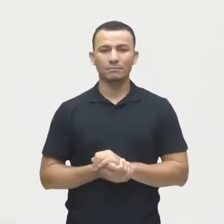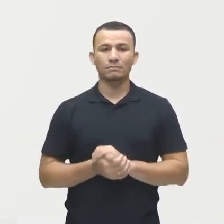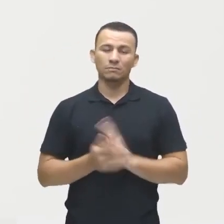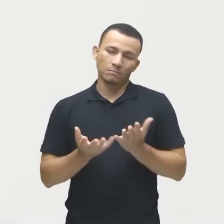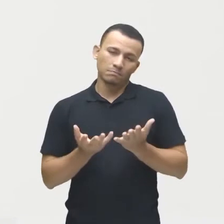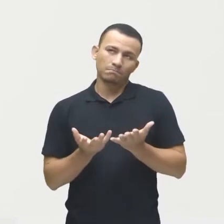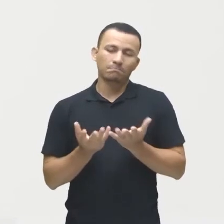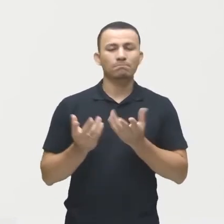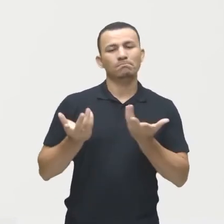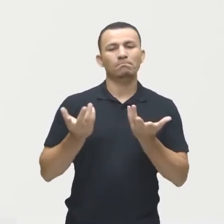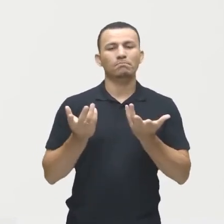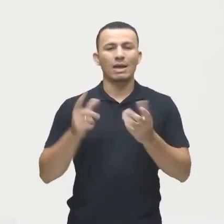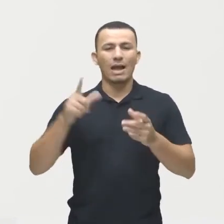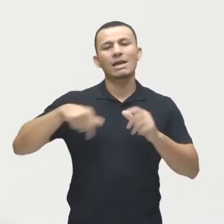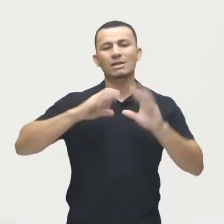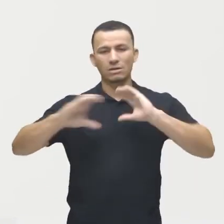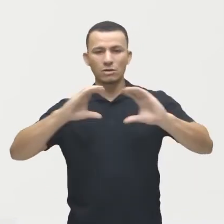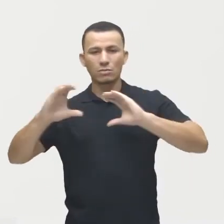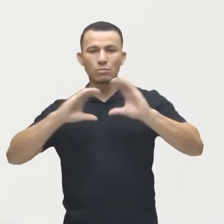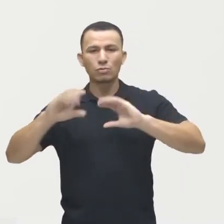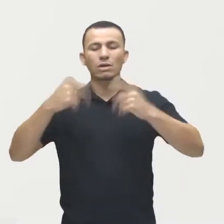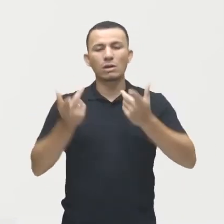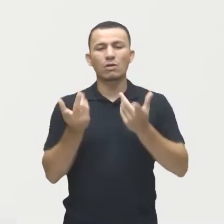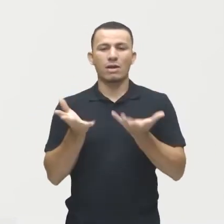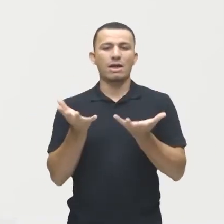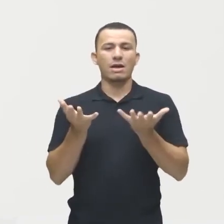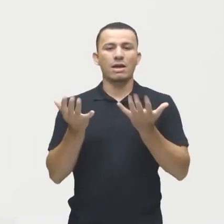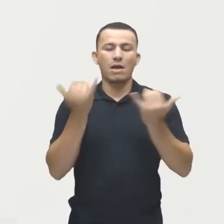as informações serão acerca do mundo musical.